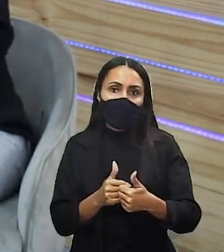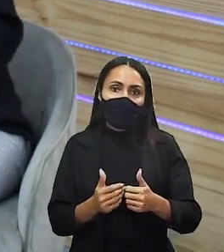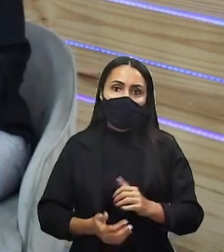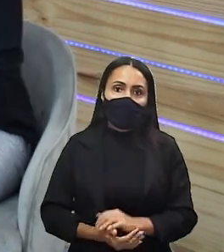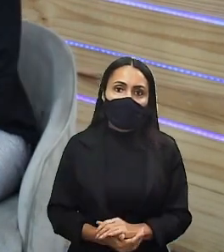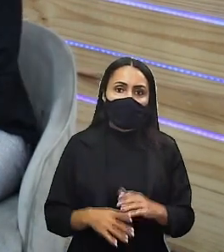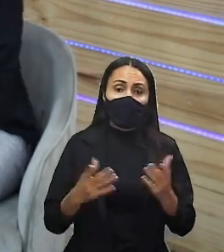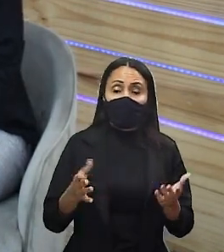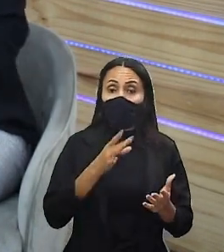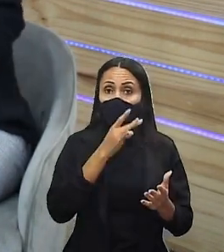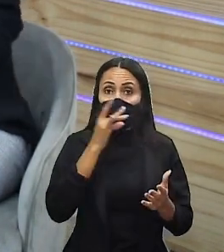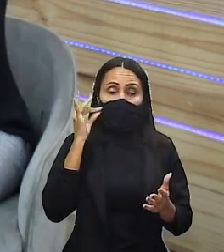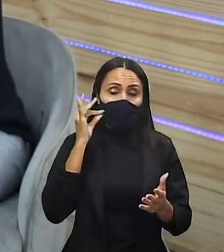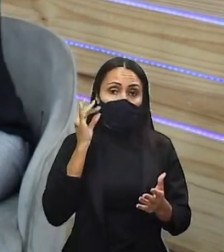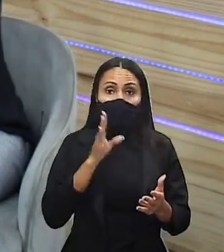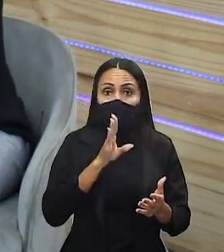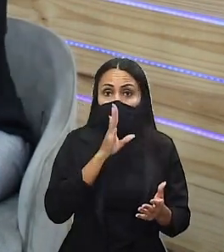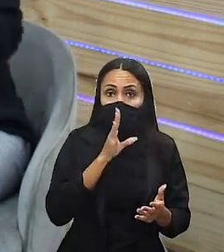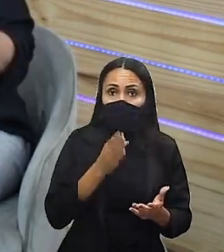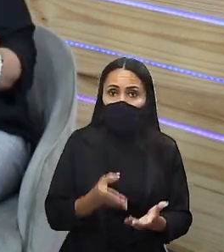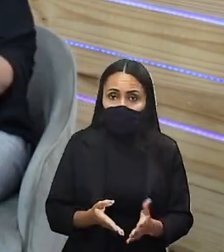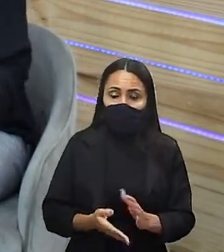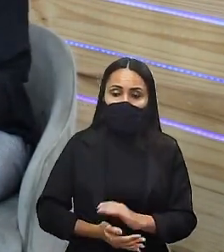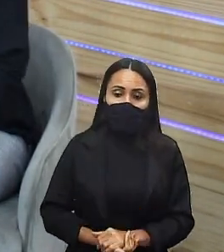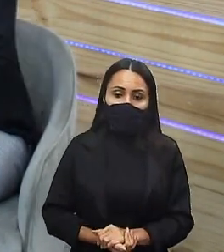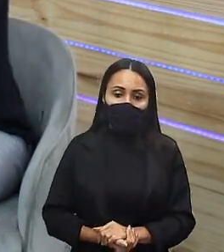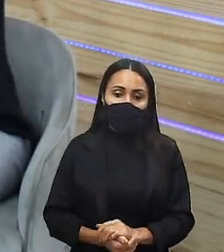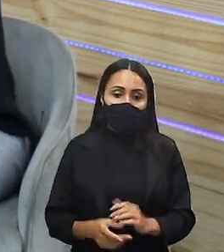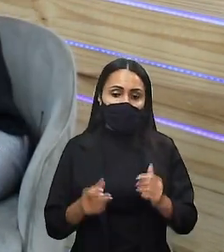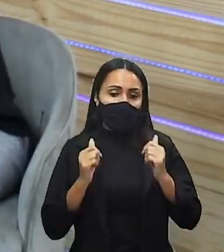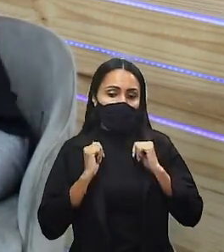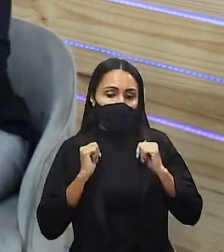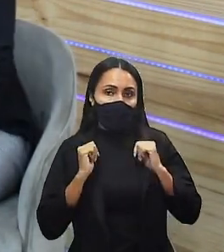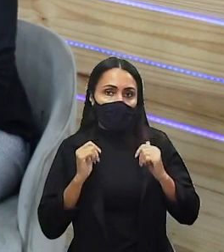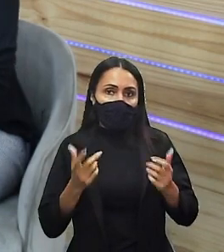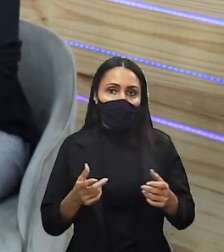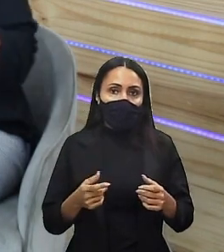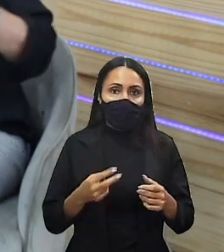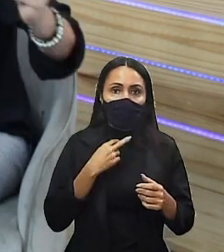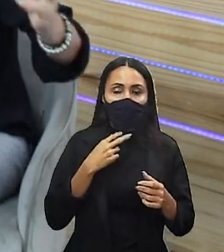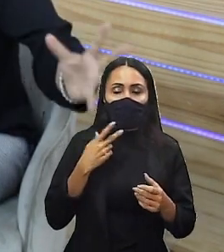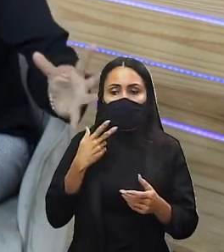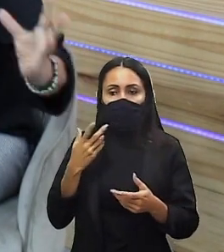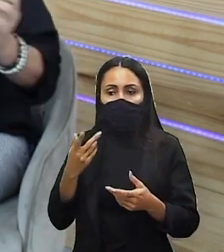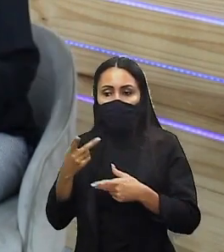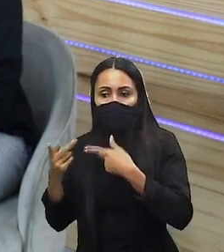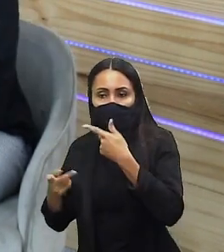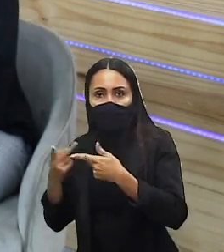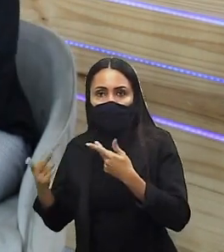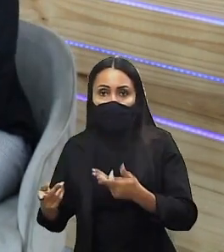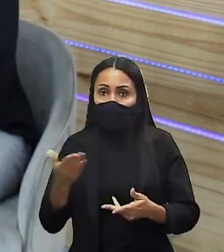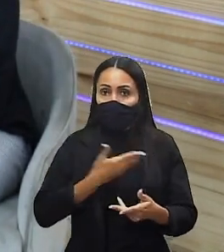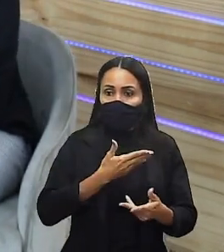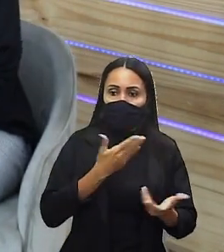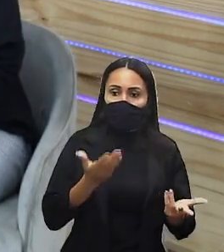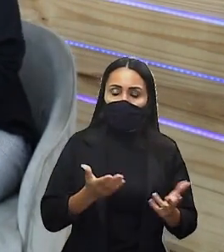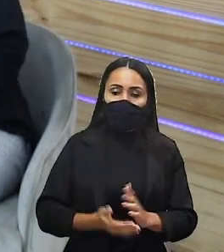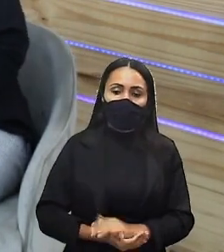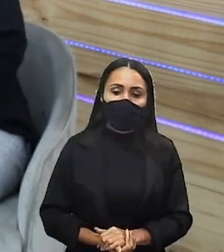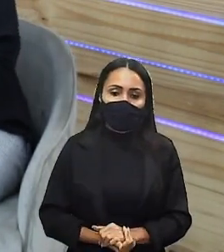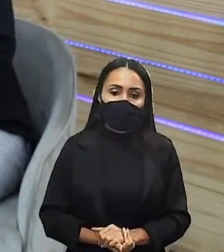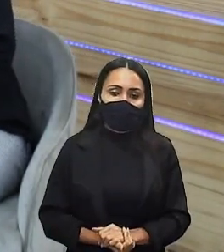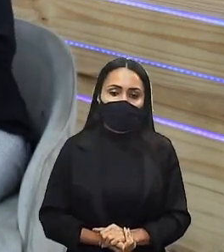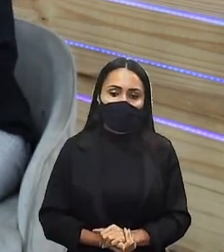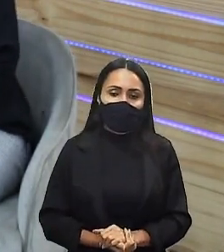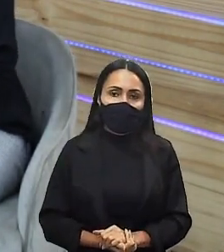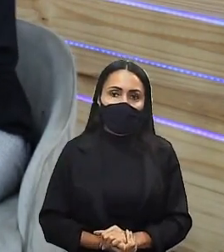do silêncio, que não tem a questão de ficar quieto, que eu não posso falar com o meu colega, que eu não posso perguntar nada à bibliotecária. Então, eu